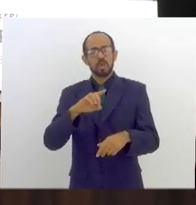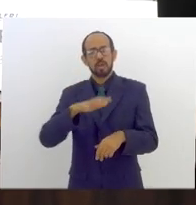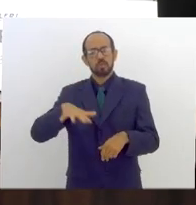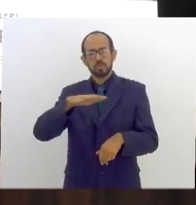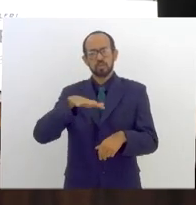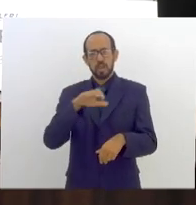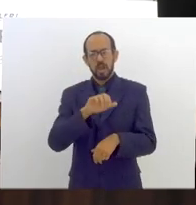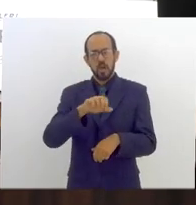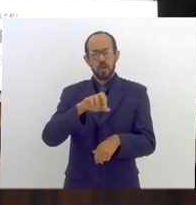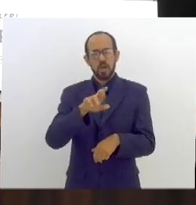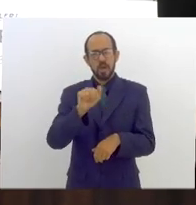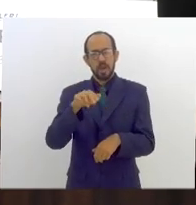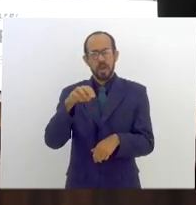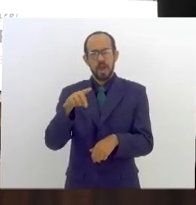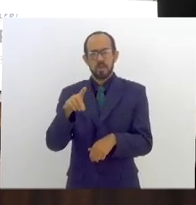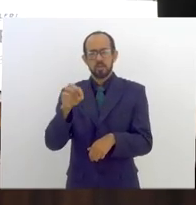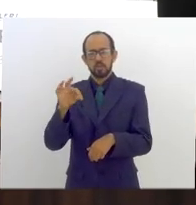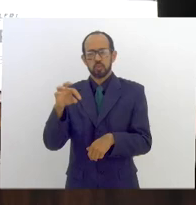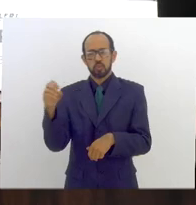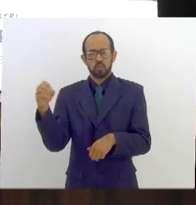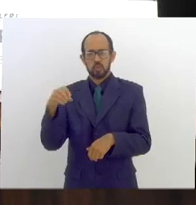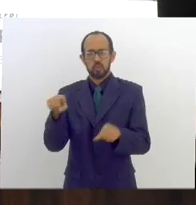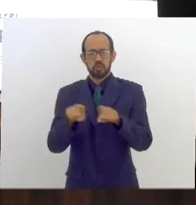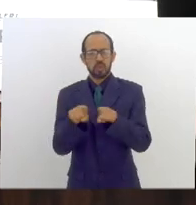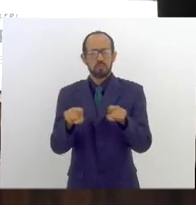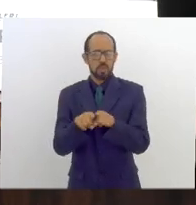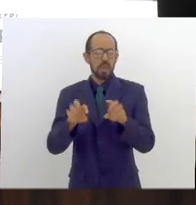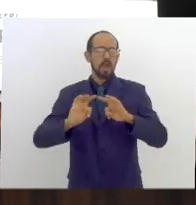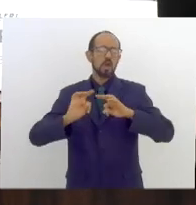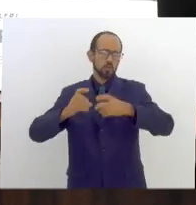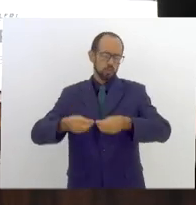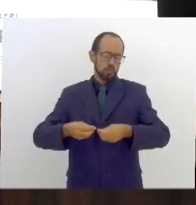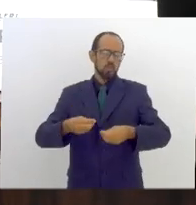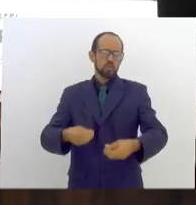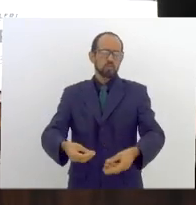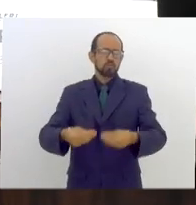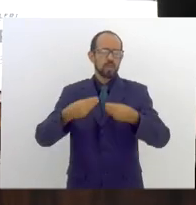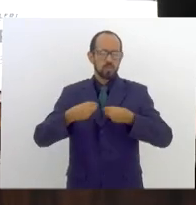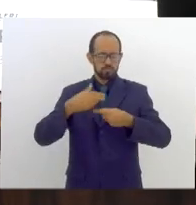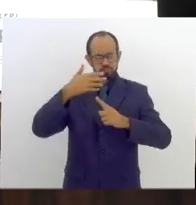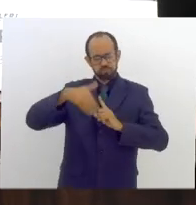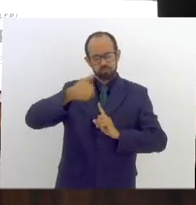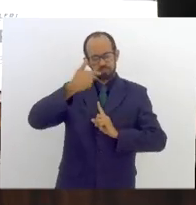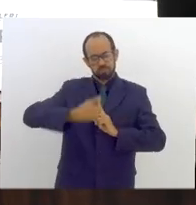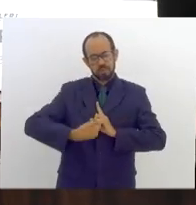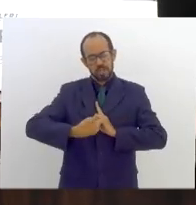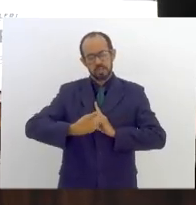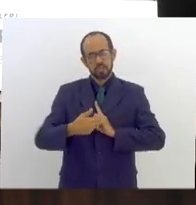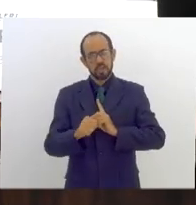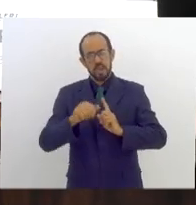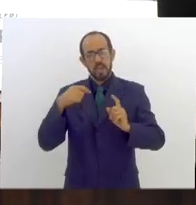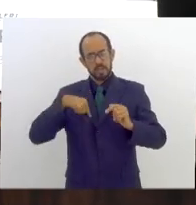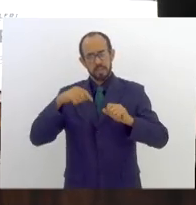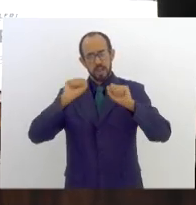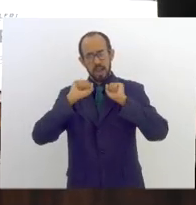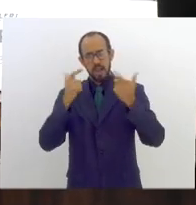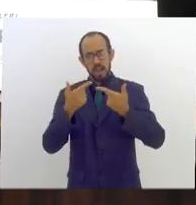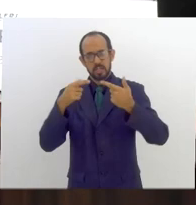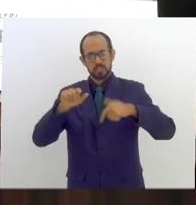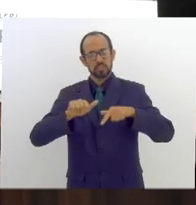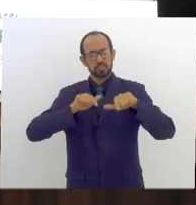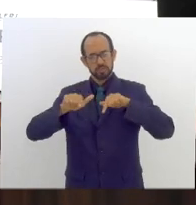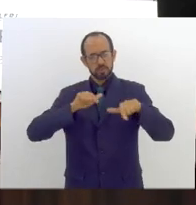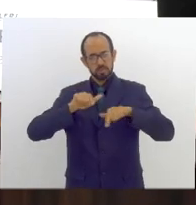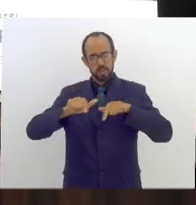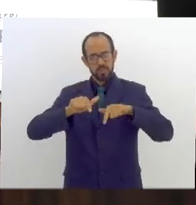Aviador Renato Alves de Oliveira, e a todos os seus integrantes pela homenagem. Temos, na LERJ, buscado trabalhar de maneira